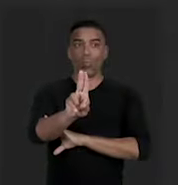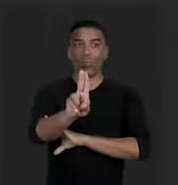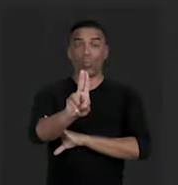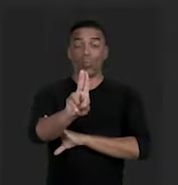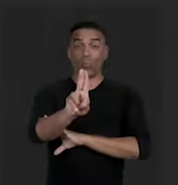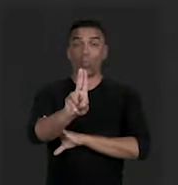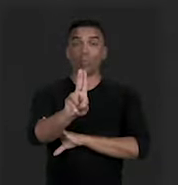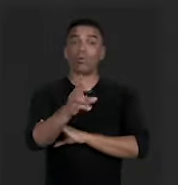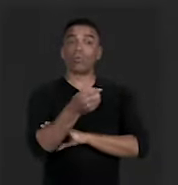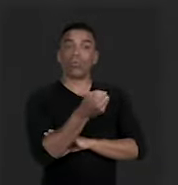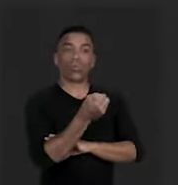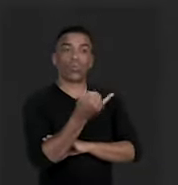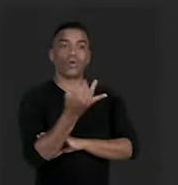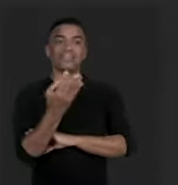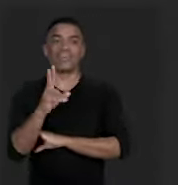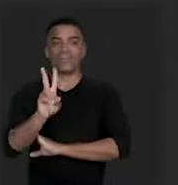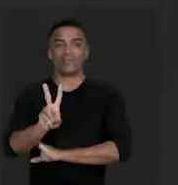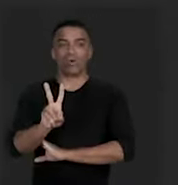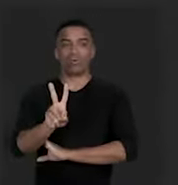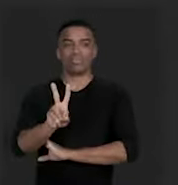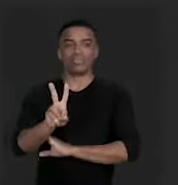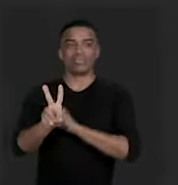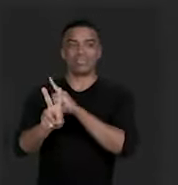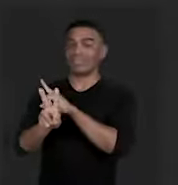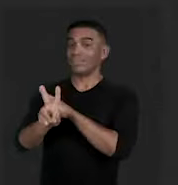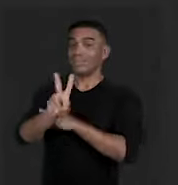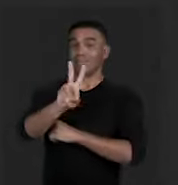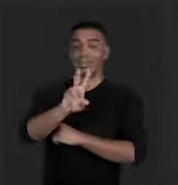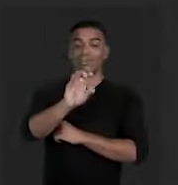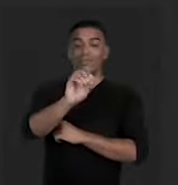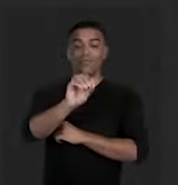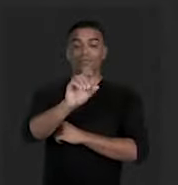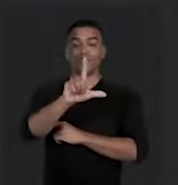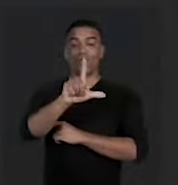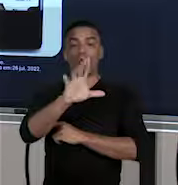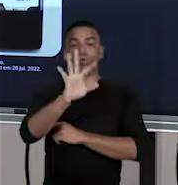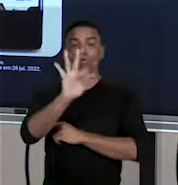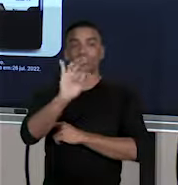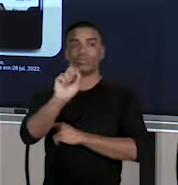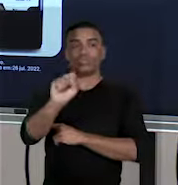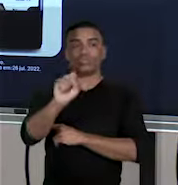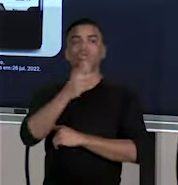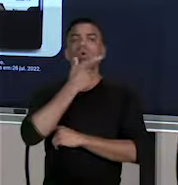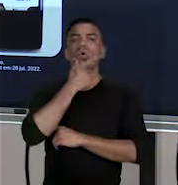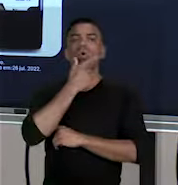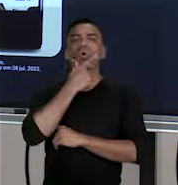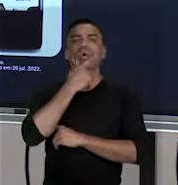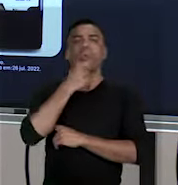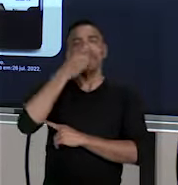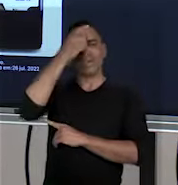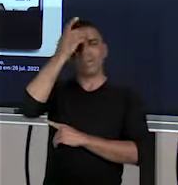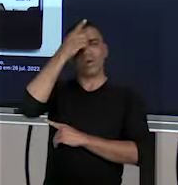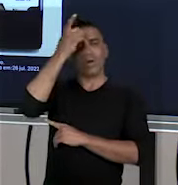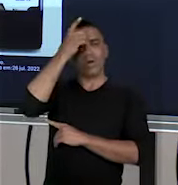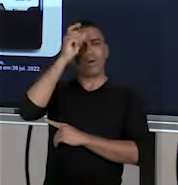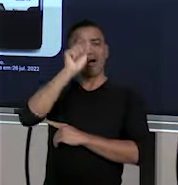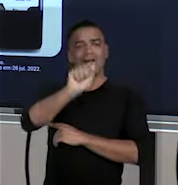em volts, tá? A palavra volts vem de Alexandre Volta, que foi o